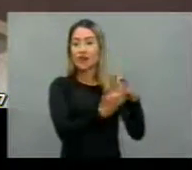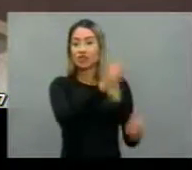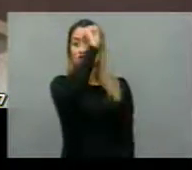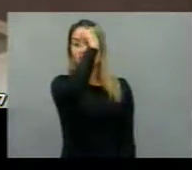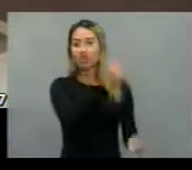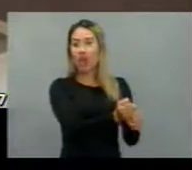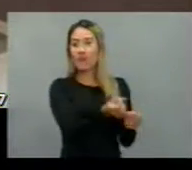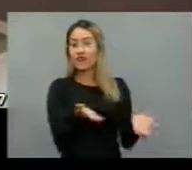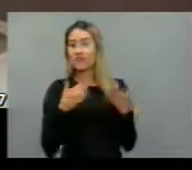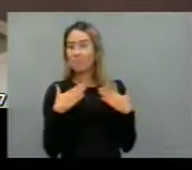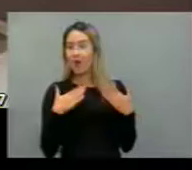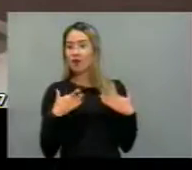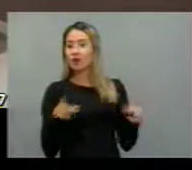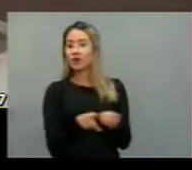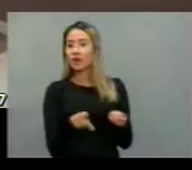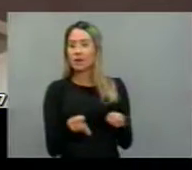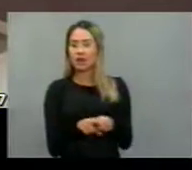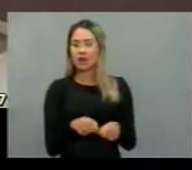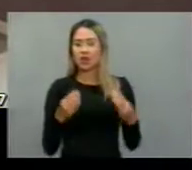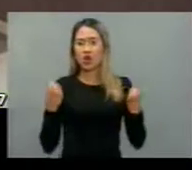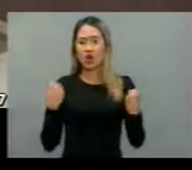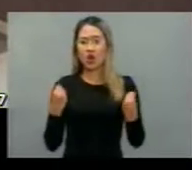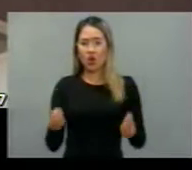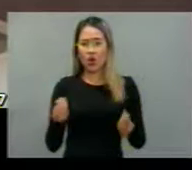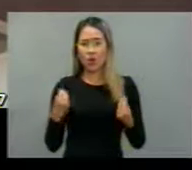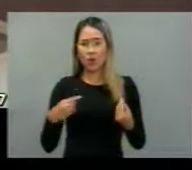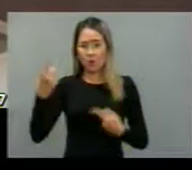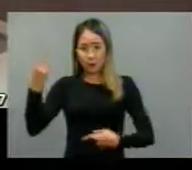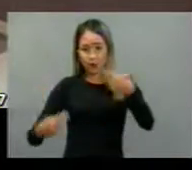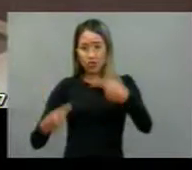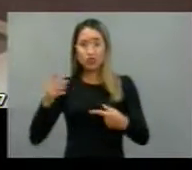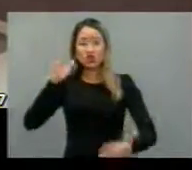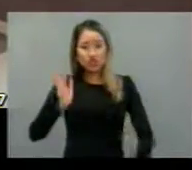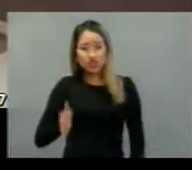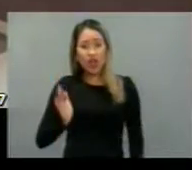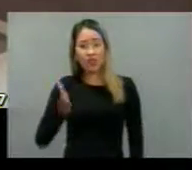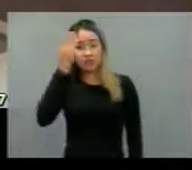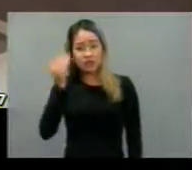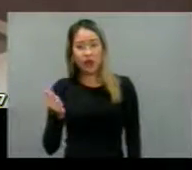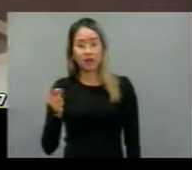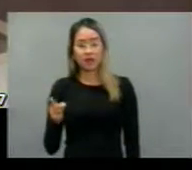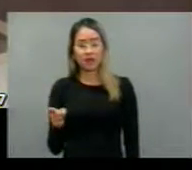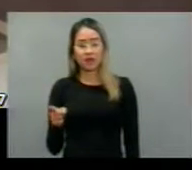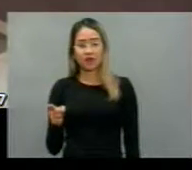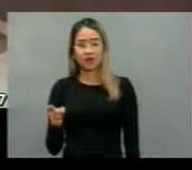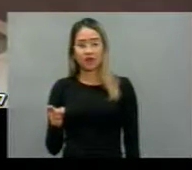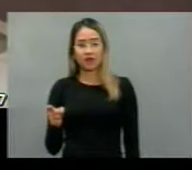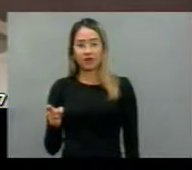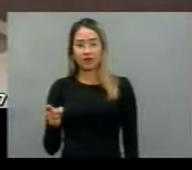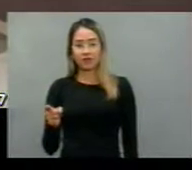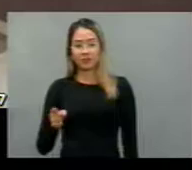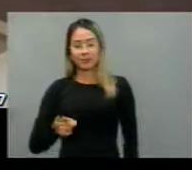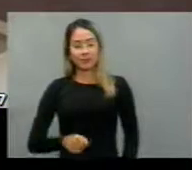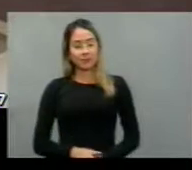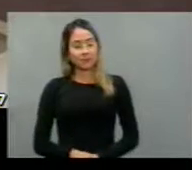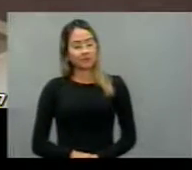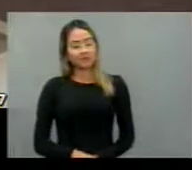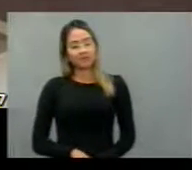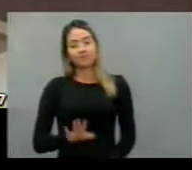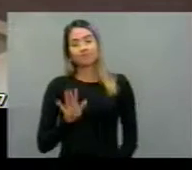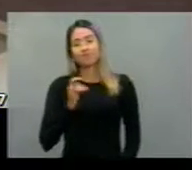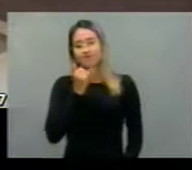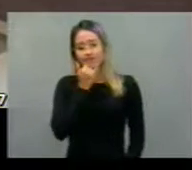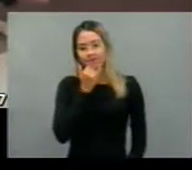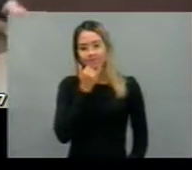Serralho. Portanto, veja, esse esquema todo, ele expõe, me permitam um trocadilho infame,